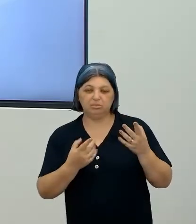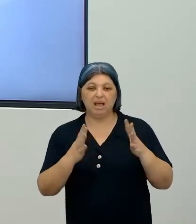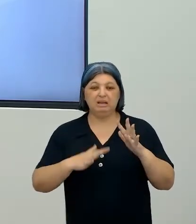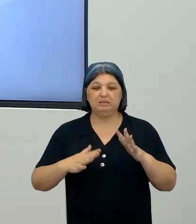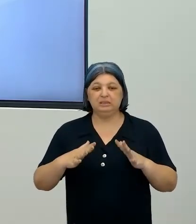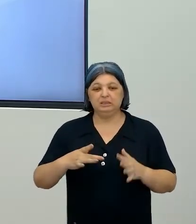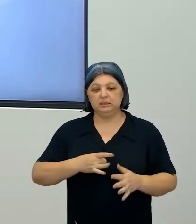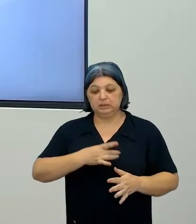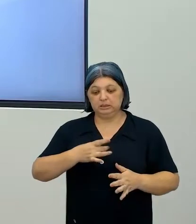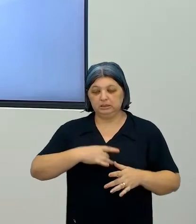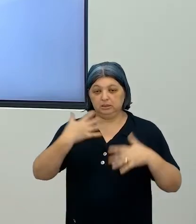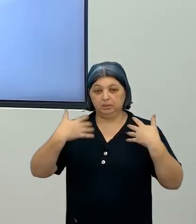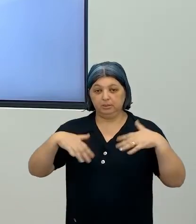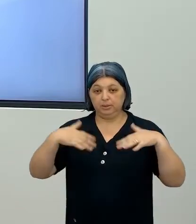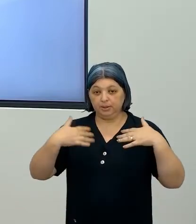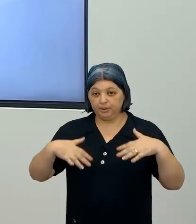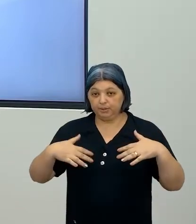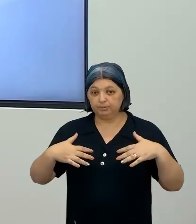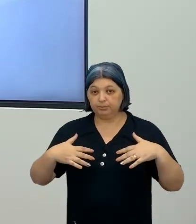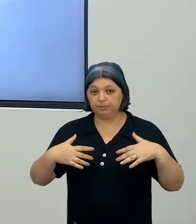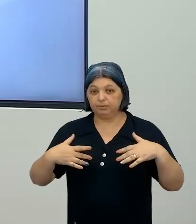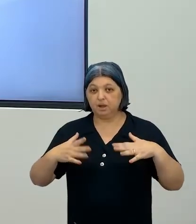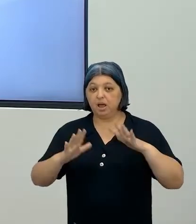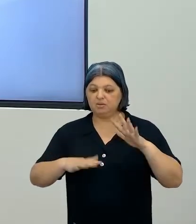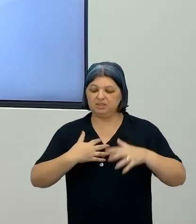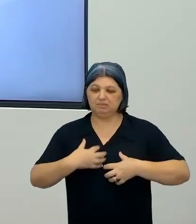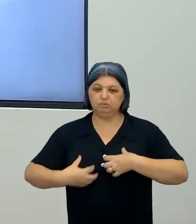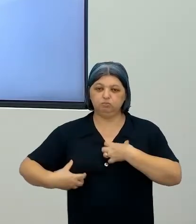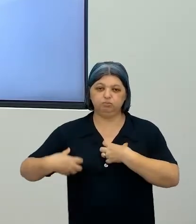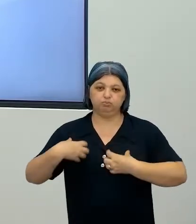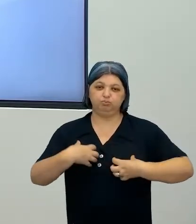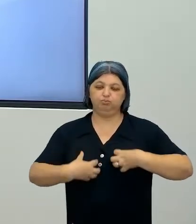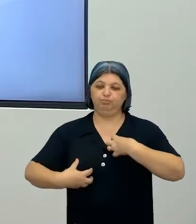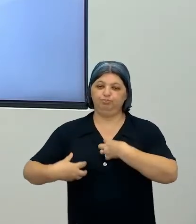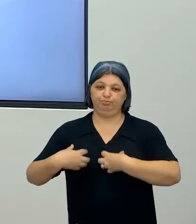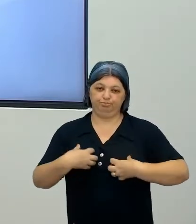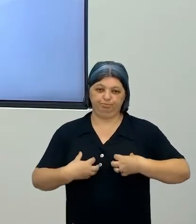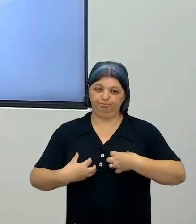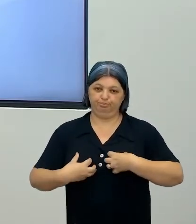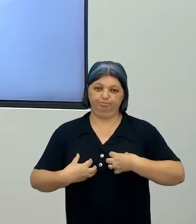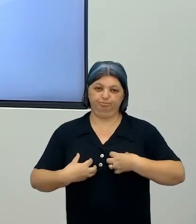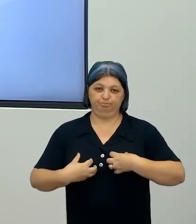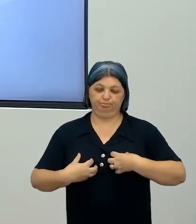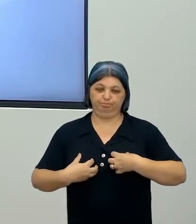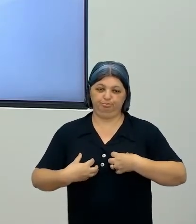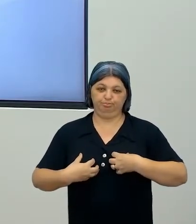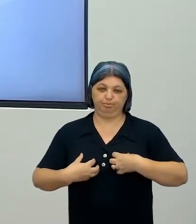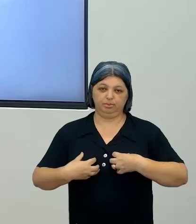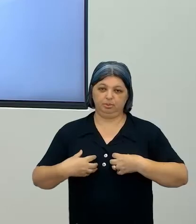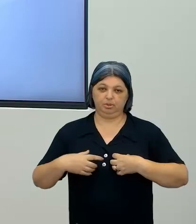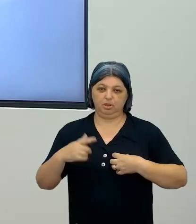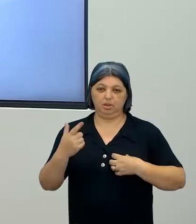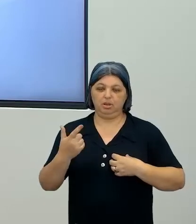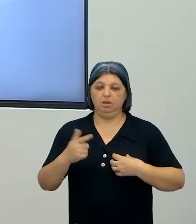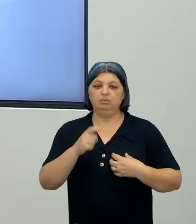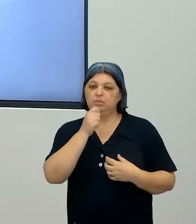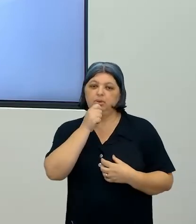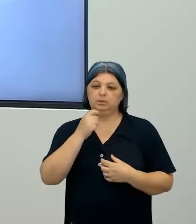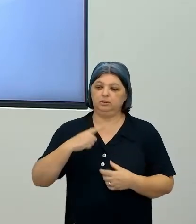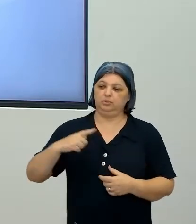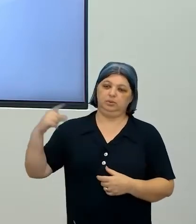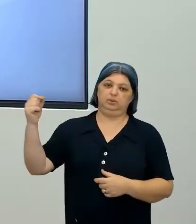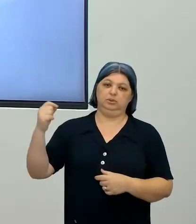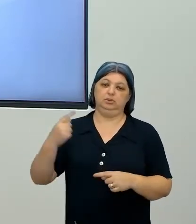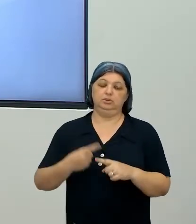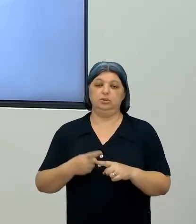temor, né, essa angústia, eu posso dizer assim, de que ele não foi escolhido. Ele só vai ter essa prova se ele